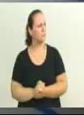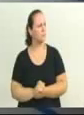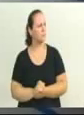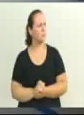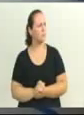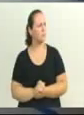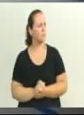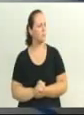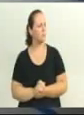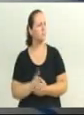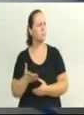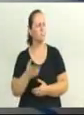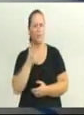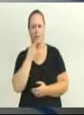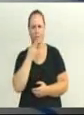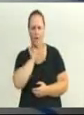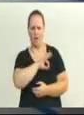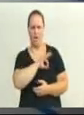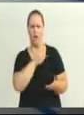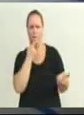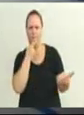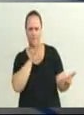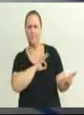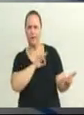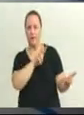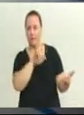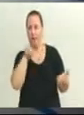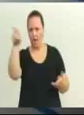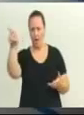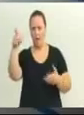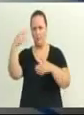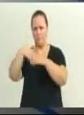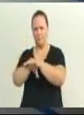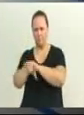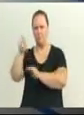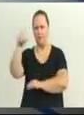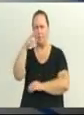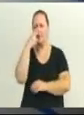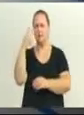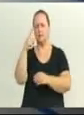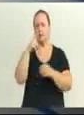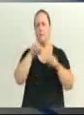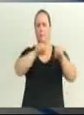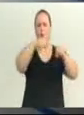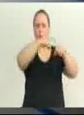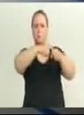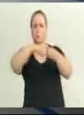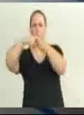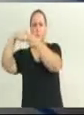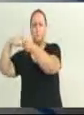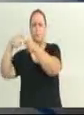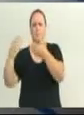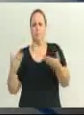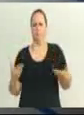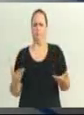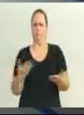Fala agora que tu vai botar a moto no pátio? Fala, fala que tu vai botar a moto no pátio? Ah, vai me multar porque a moto tá sem visibilidade,